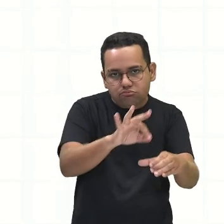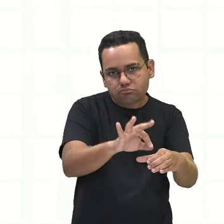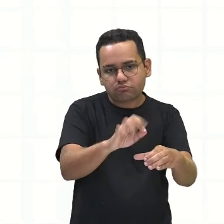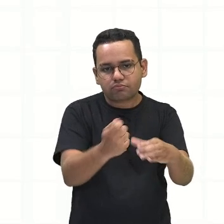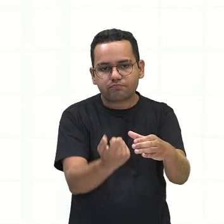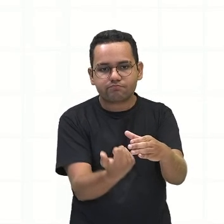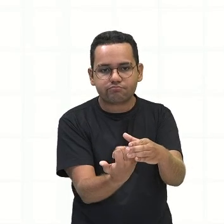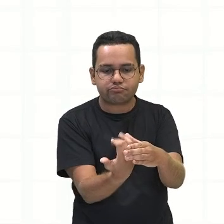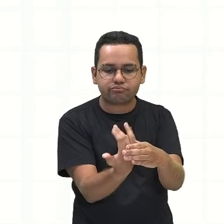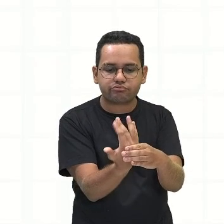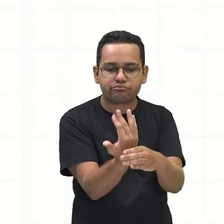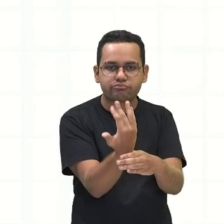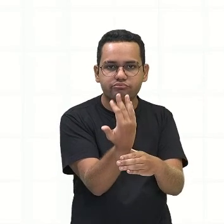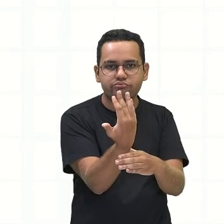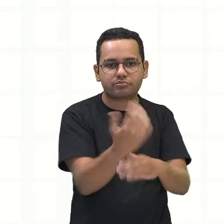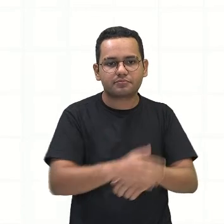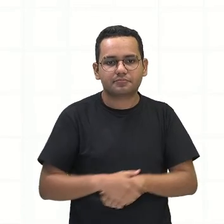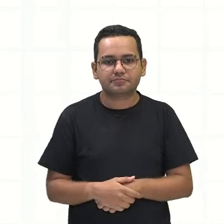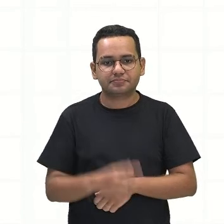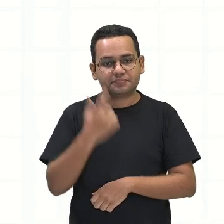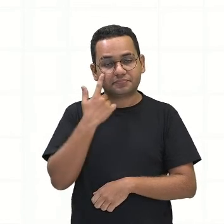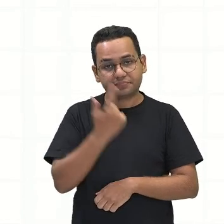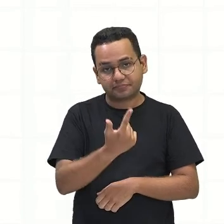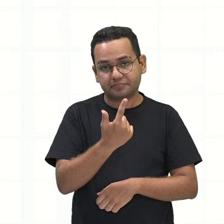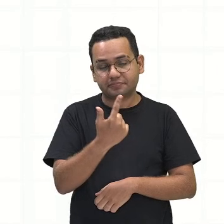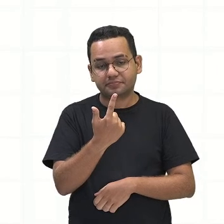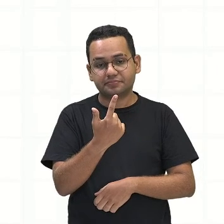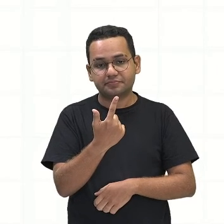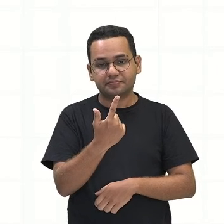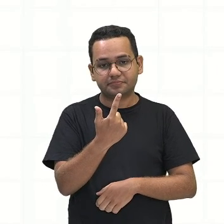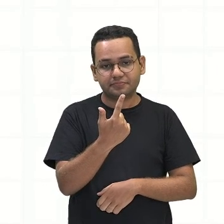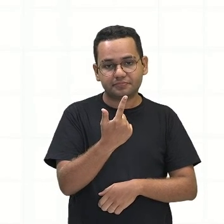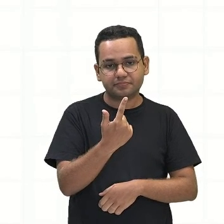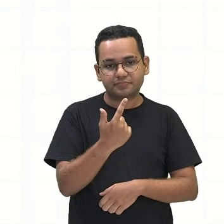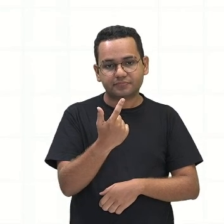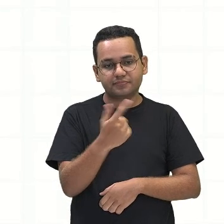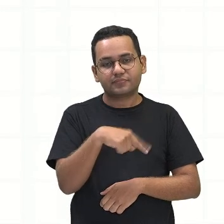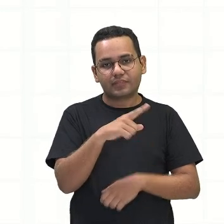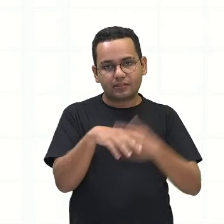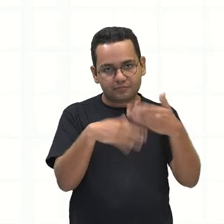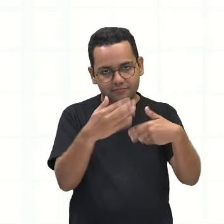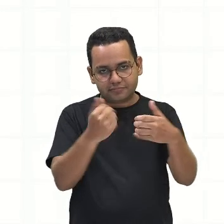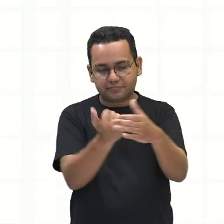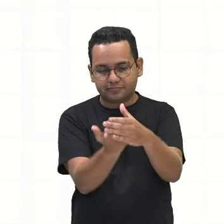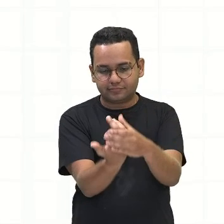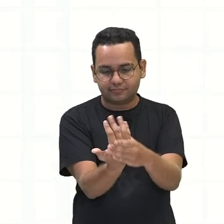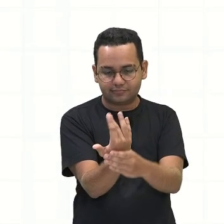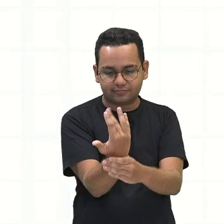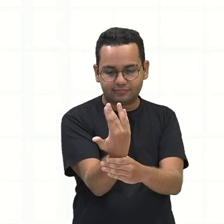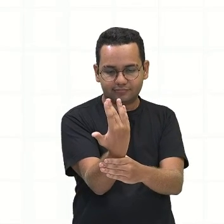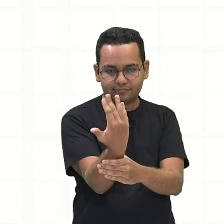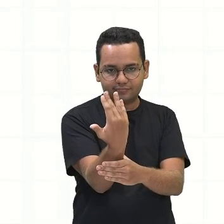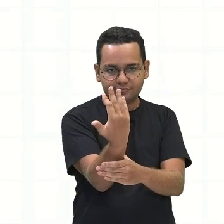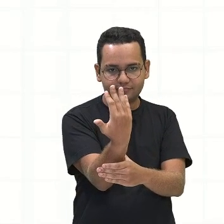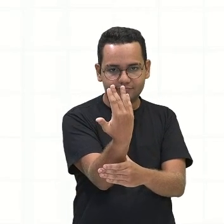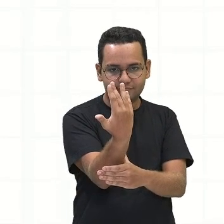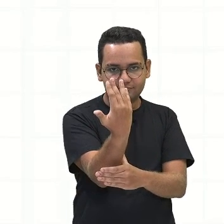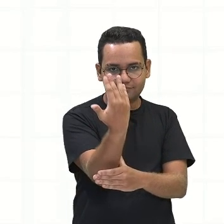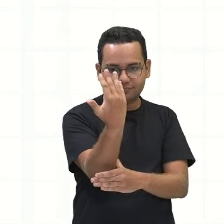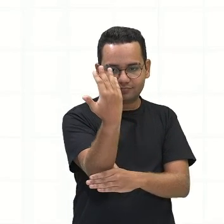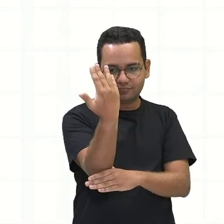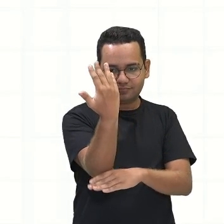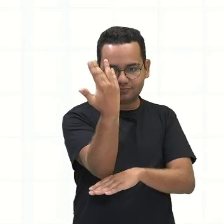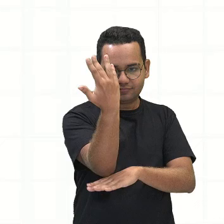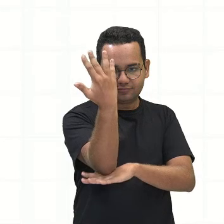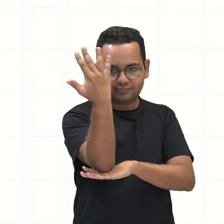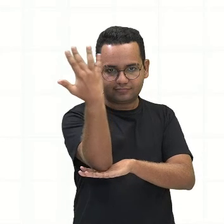a germinação, o desenvolvimento dessa planta, todo o crescimento dela até